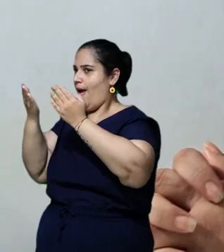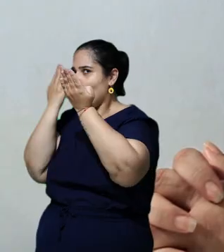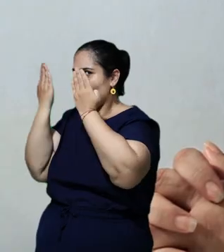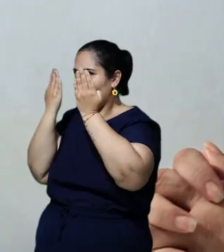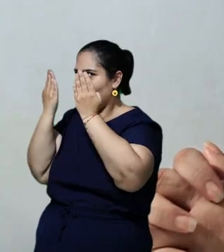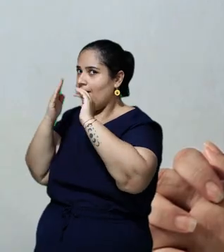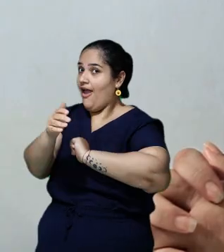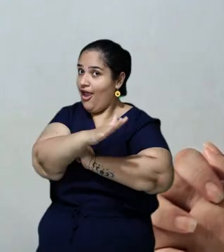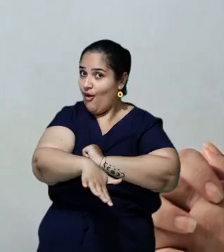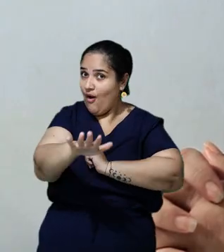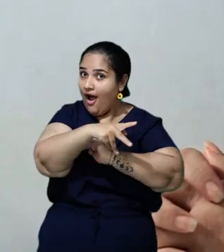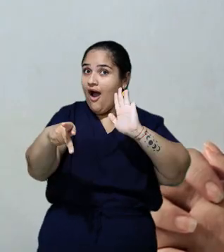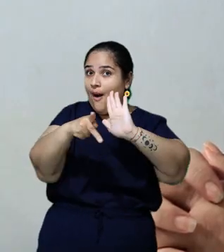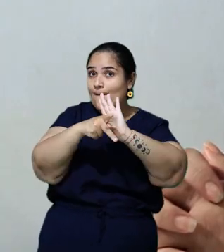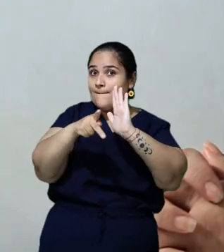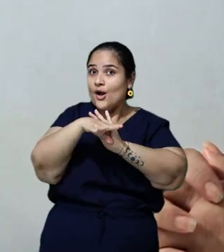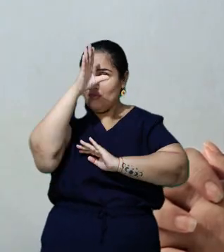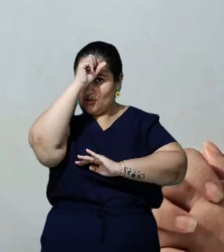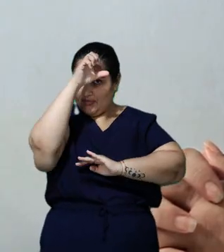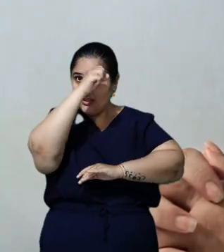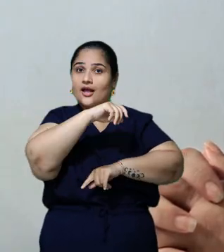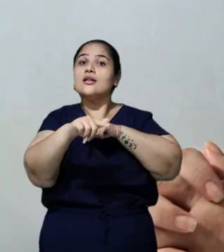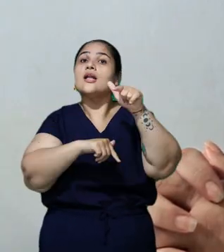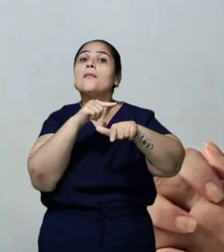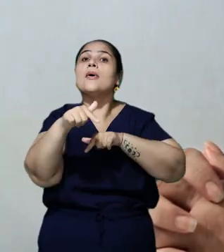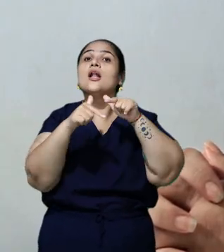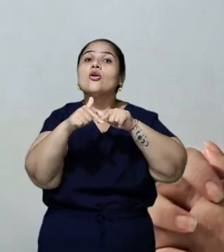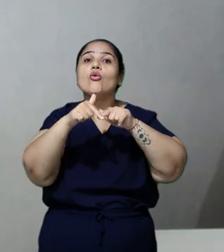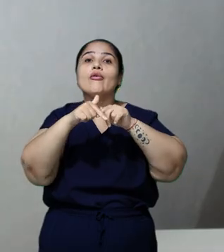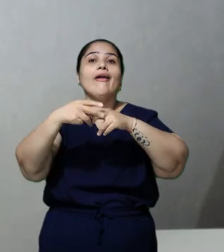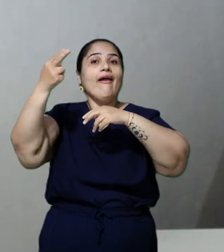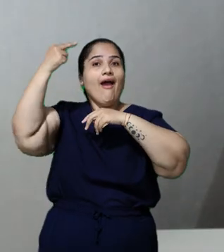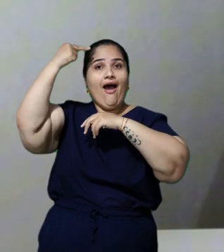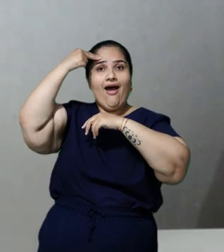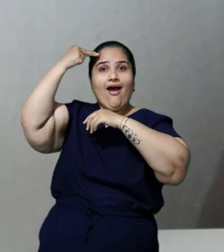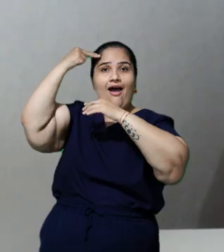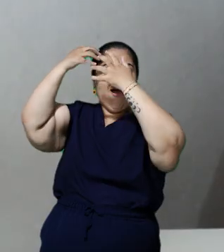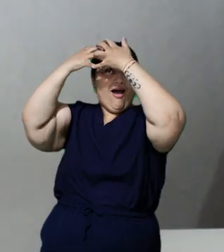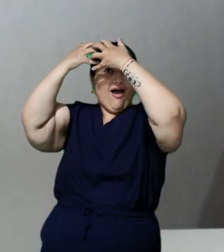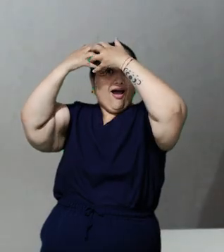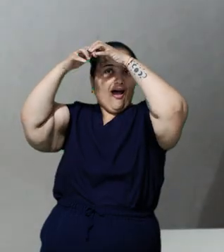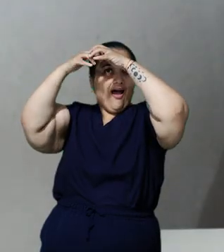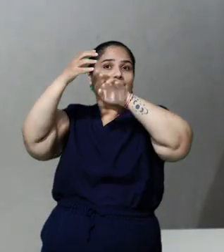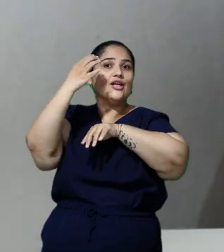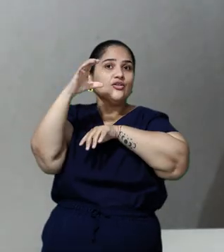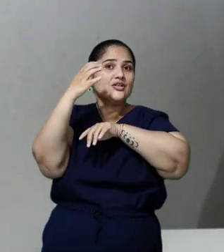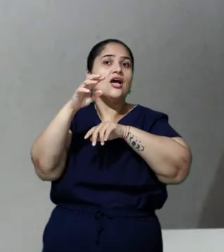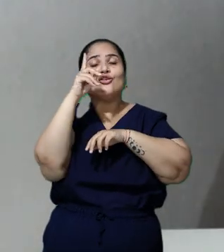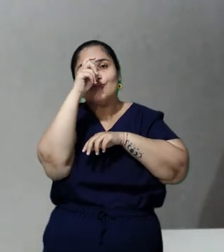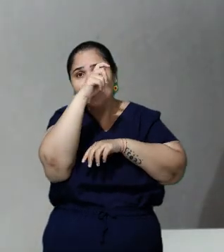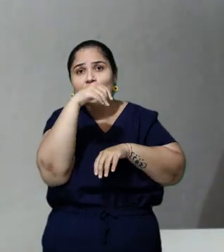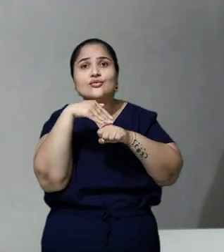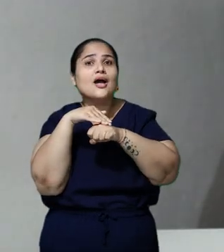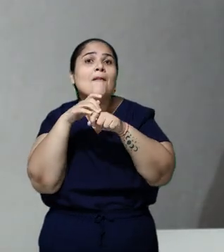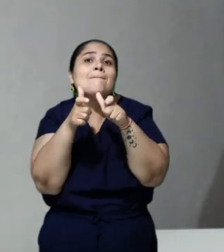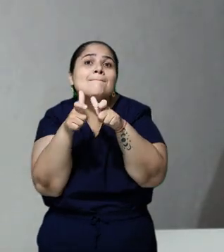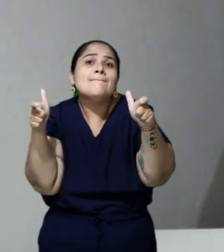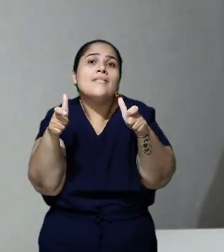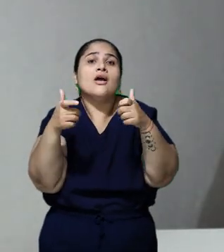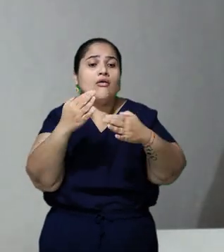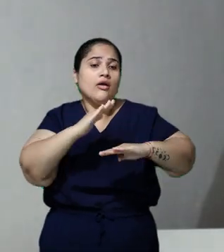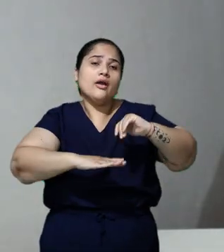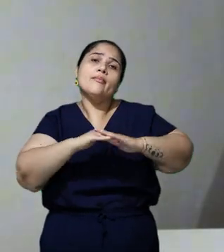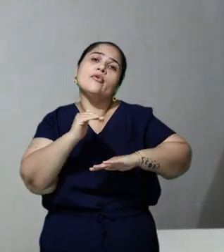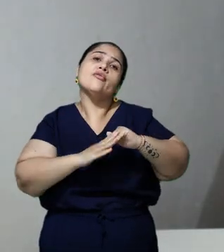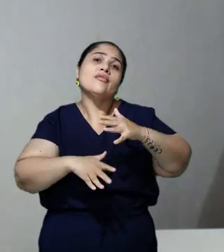aprendizado, né? Trabalha com a neurociência. Então a dificuldade maior é ter a nossa profissão reconhecida.